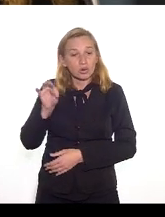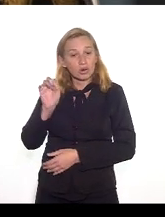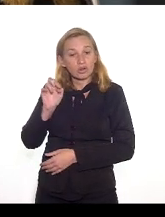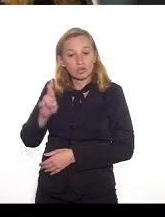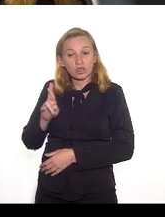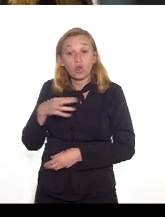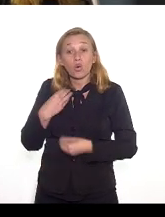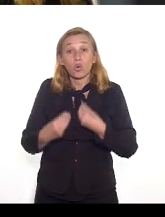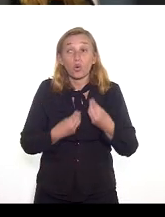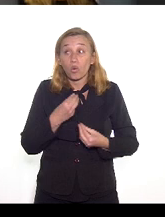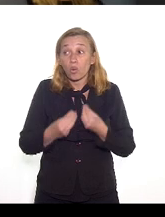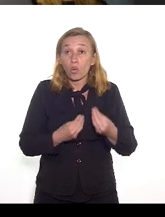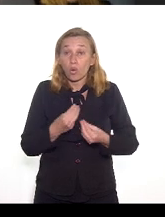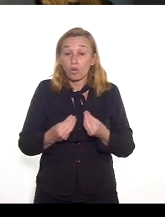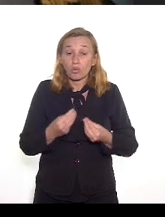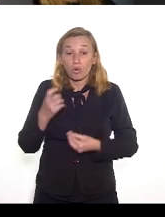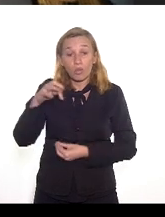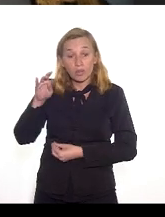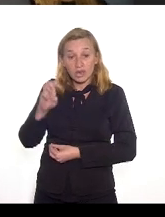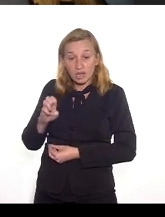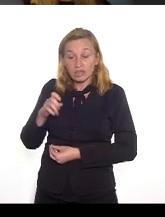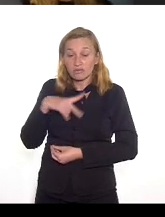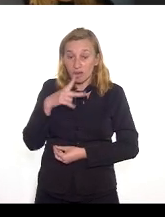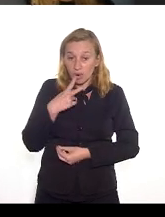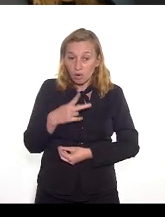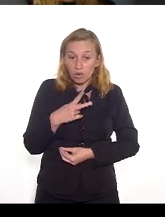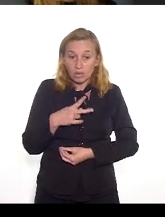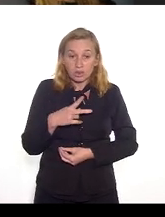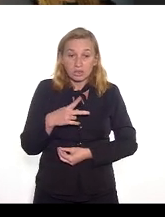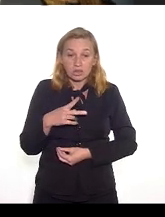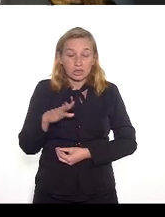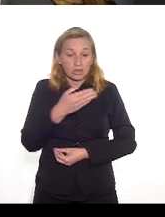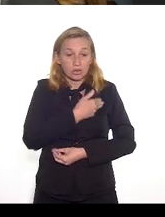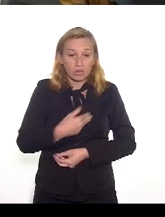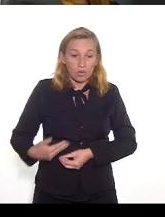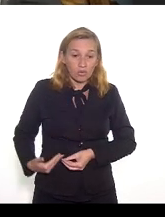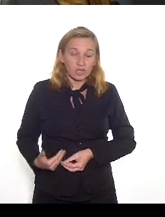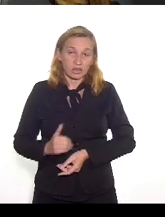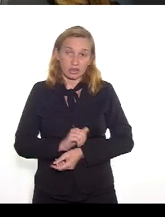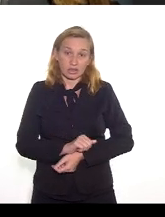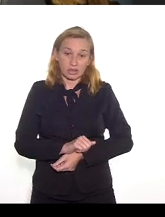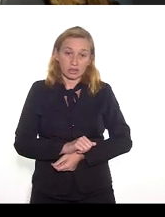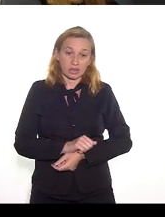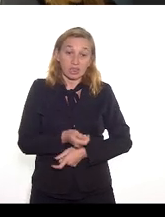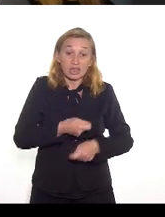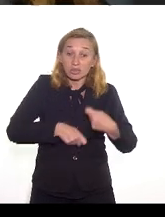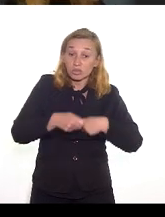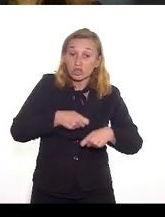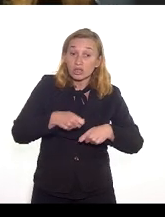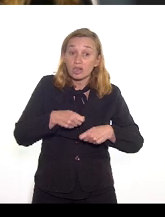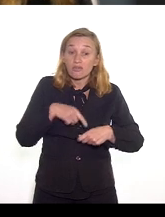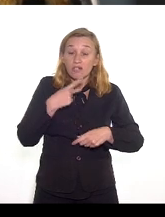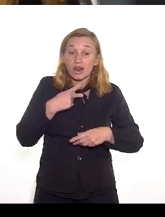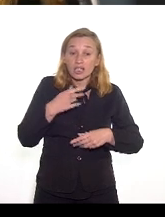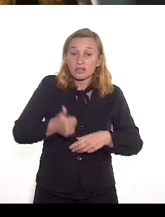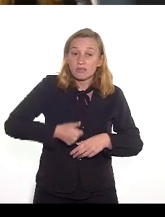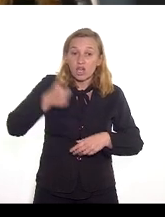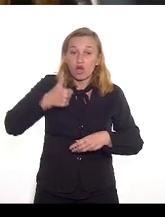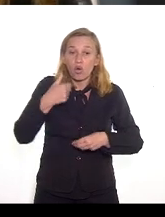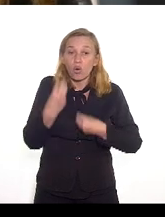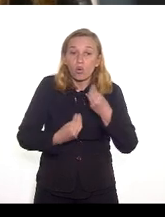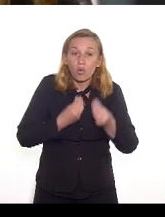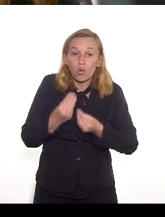como o almirante Edésio também destacou, a questão da governança, que ele esclarecesse melhor como será